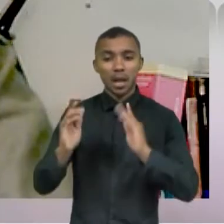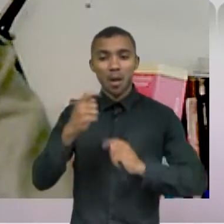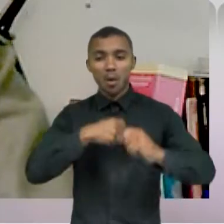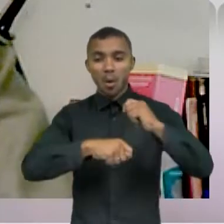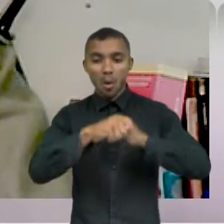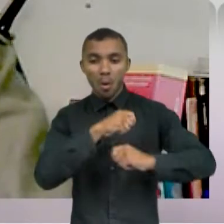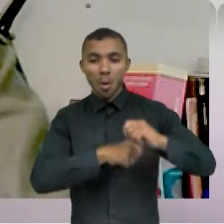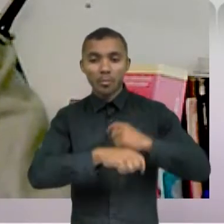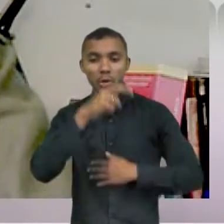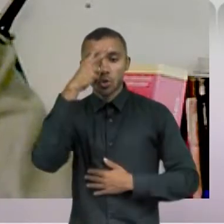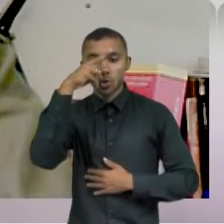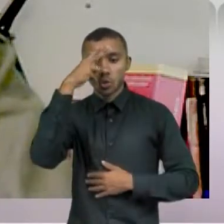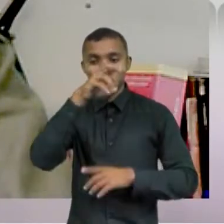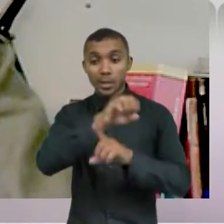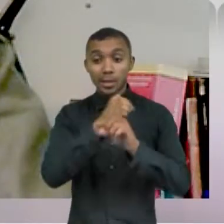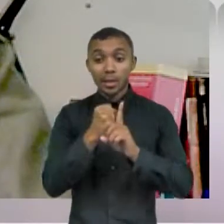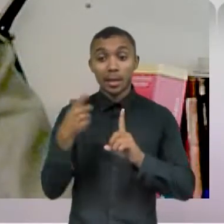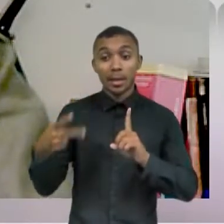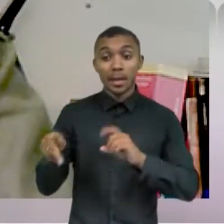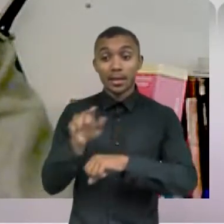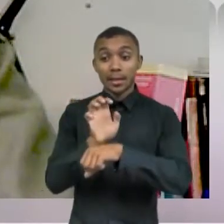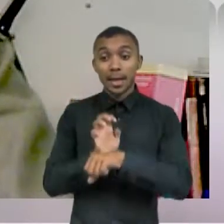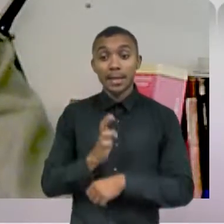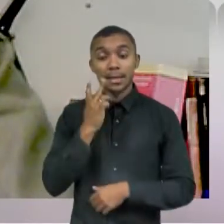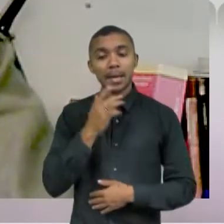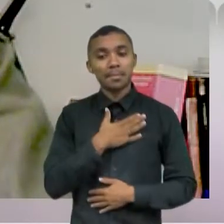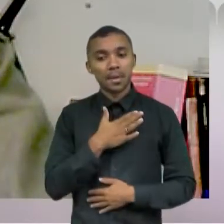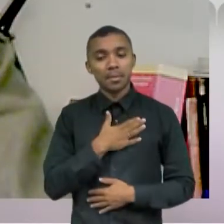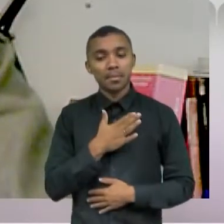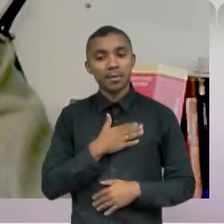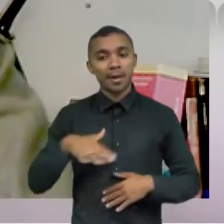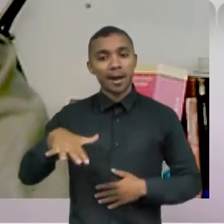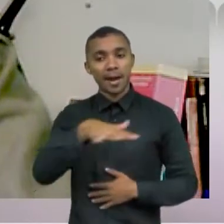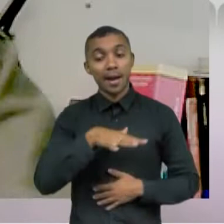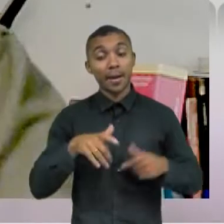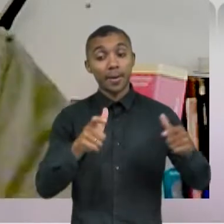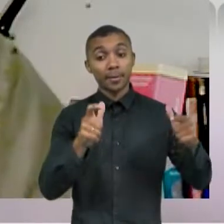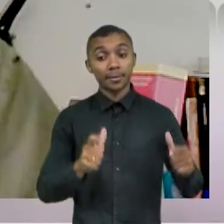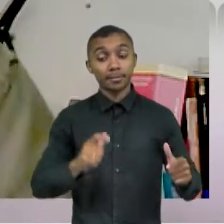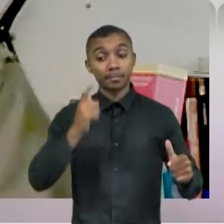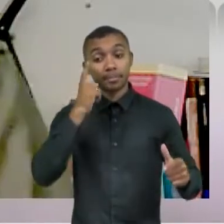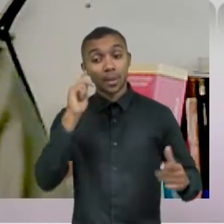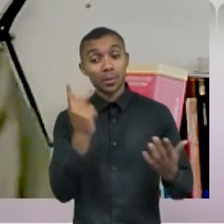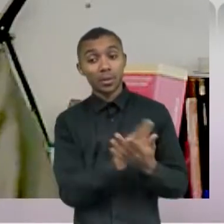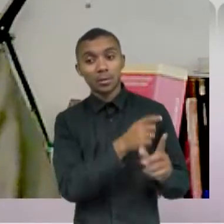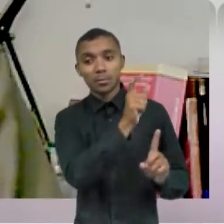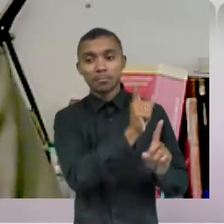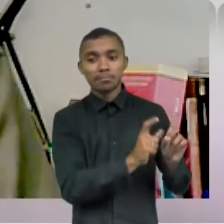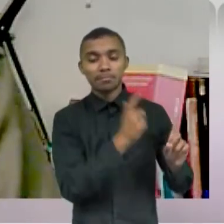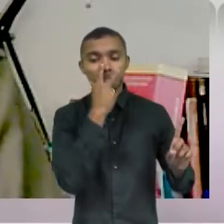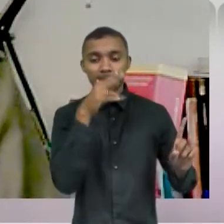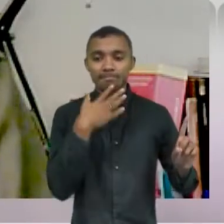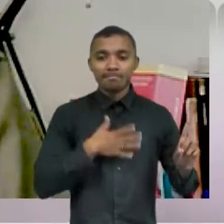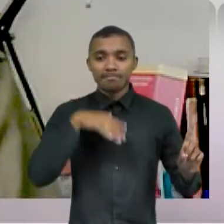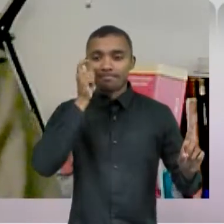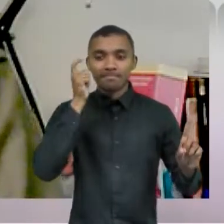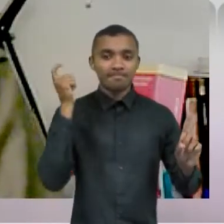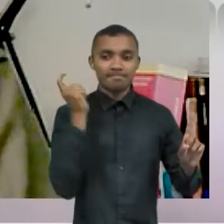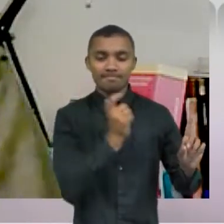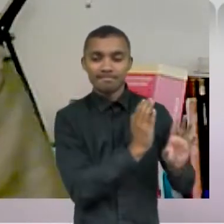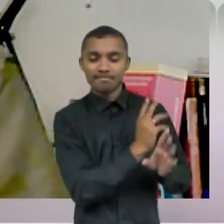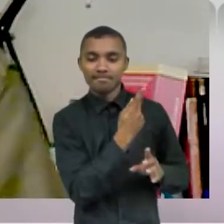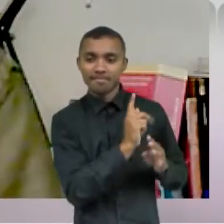econômica, social do Ceará, né, da minha terra. E sempre foi um personagem que me despertou muita